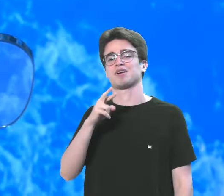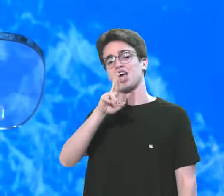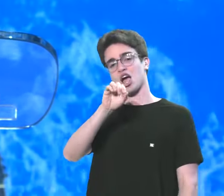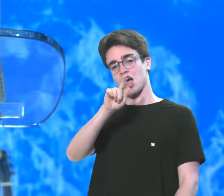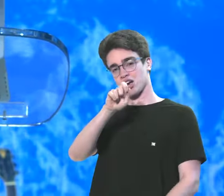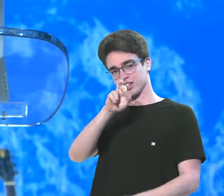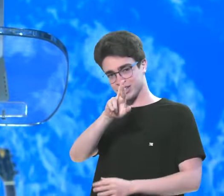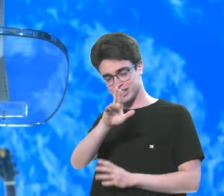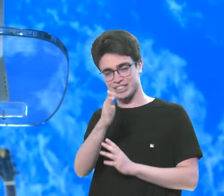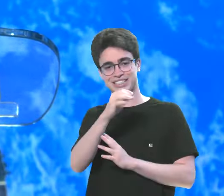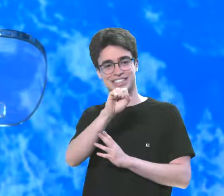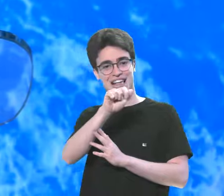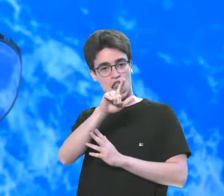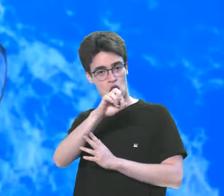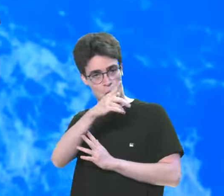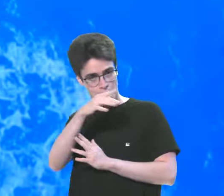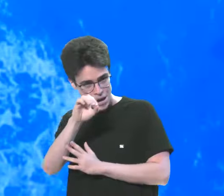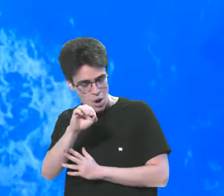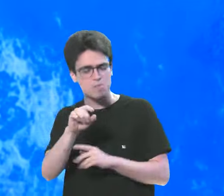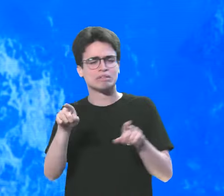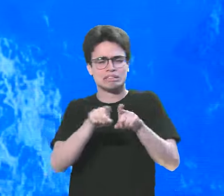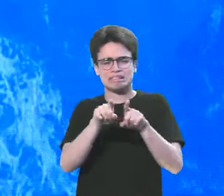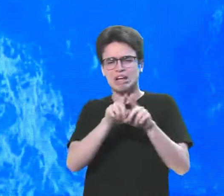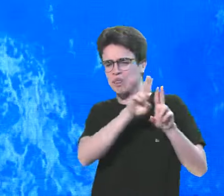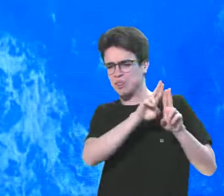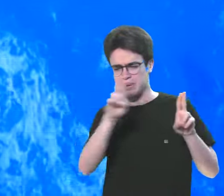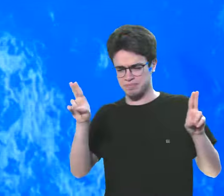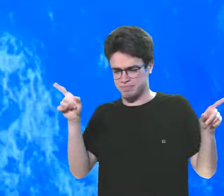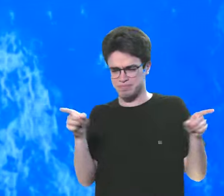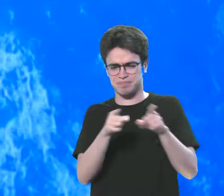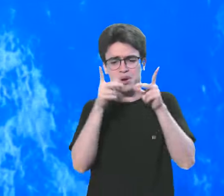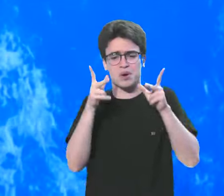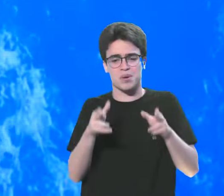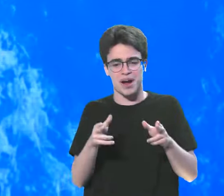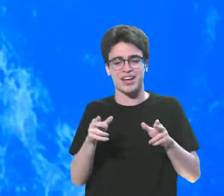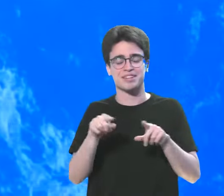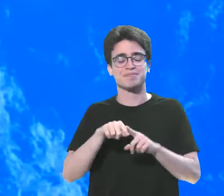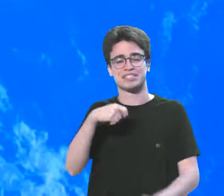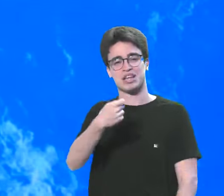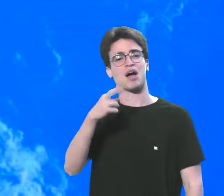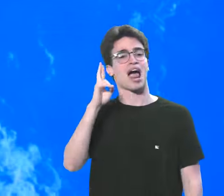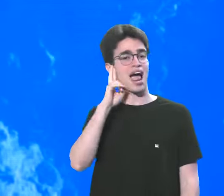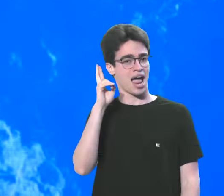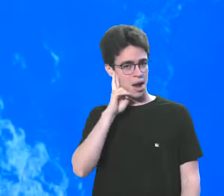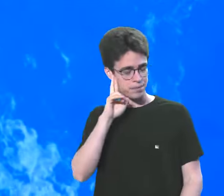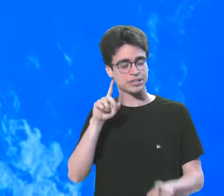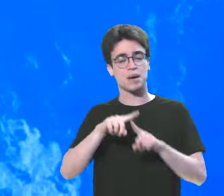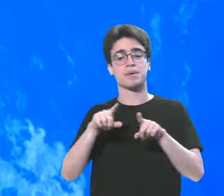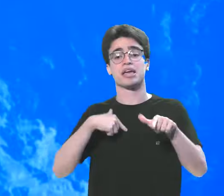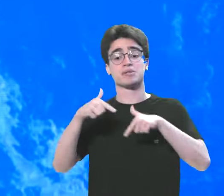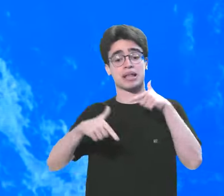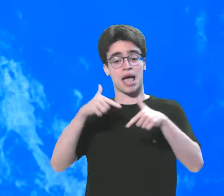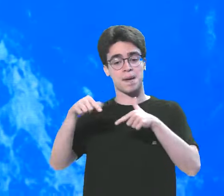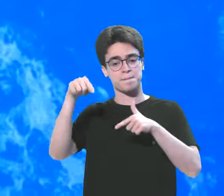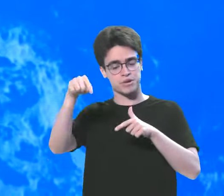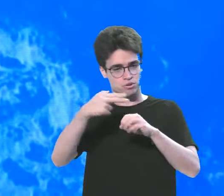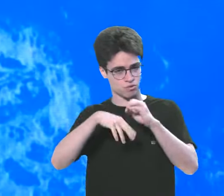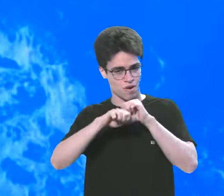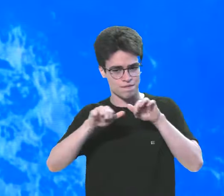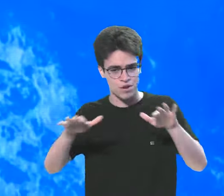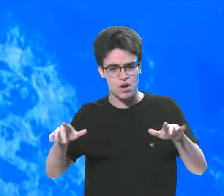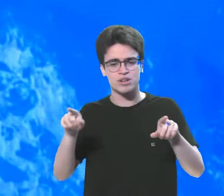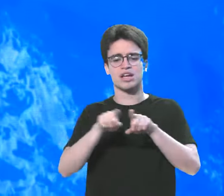Salomão tá vá Assunção sim meu nome rima tenho 21 anos e trabalho aqui no flow também eu fico mais no backstage com louvor